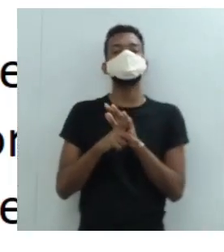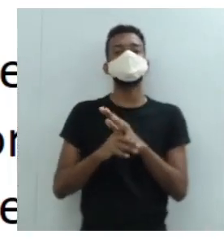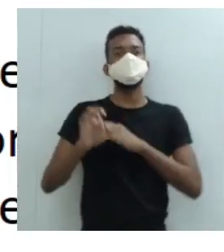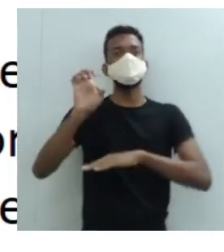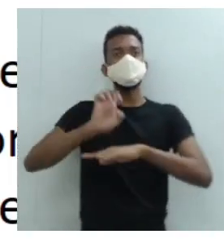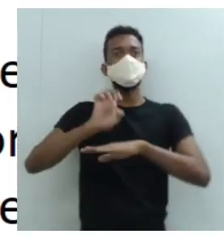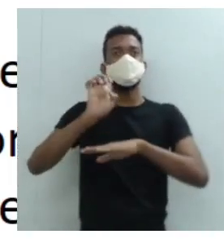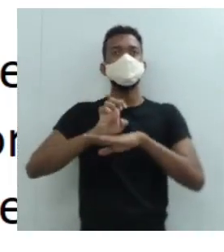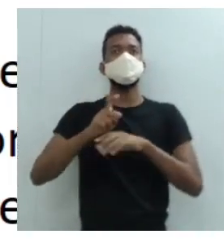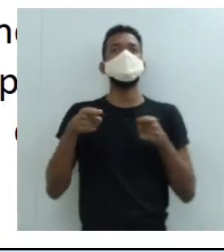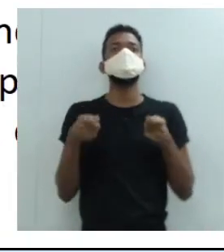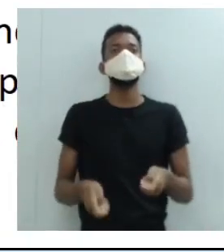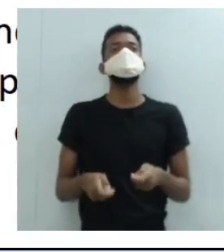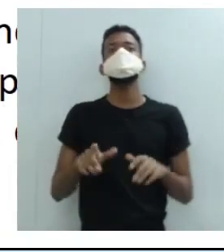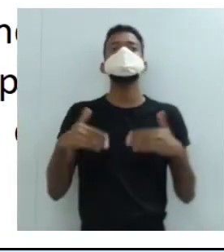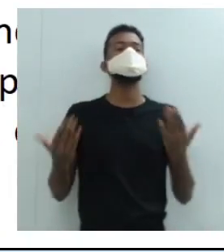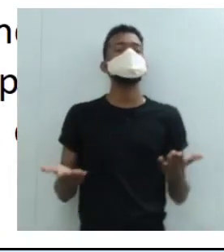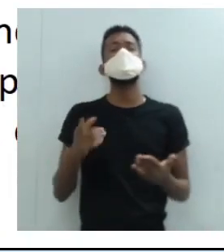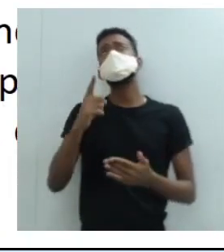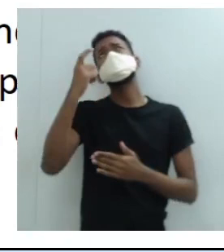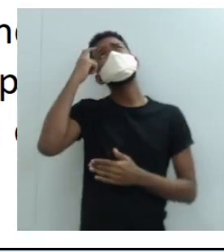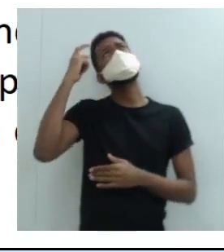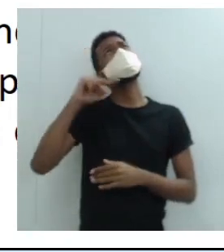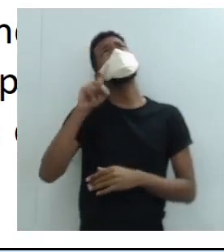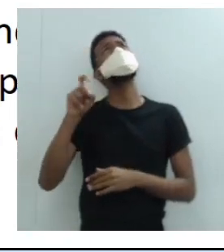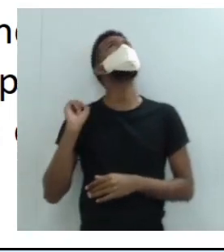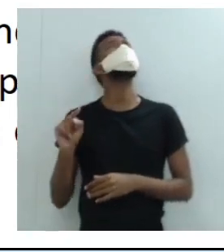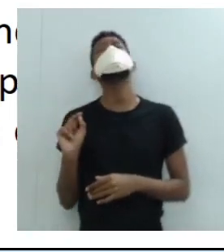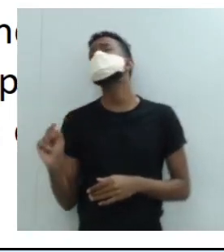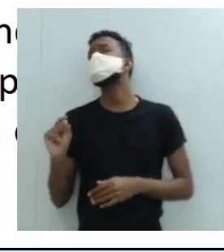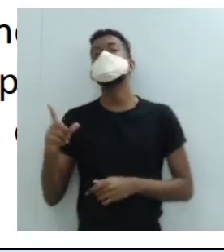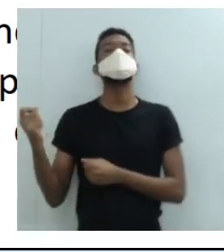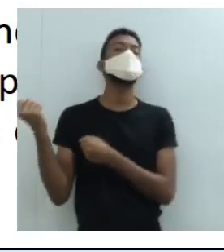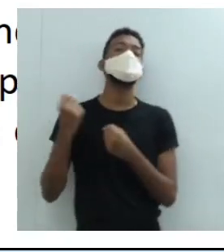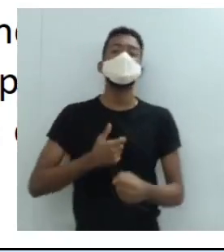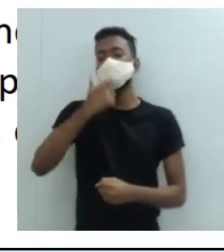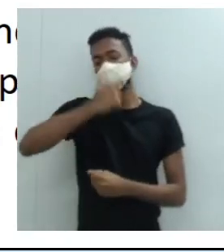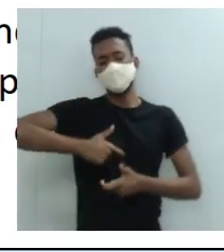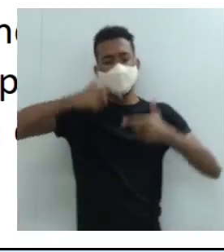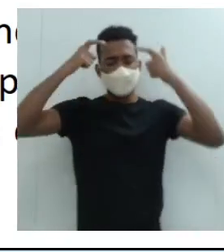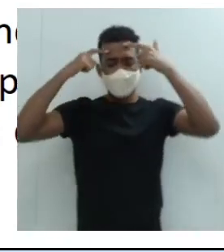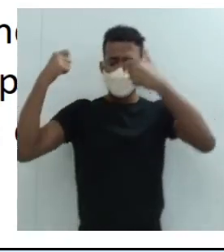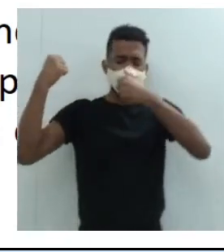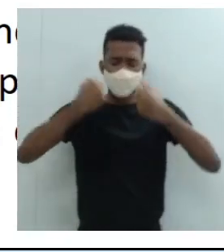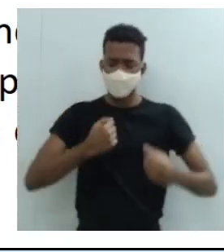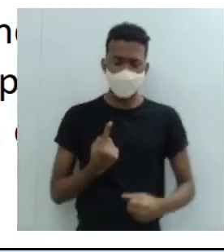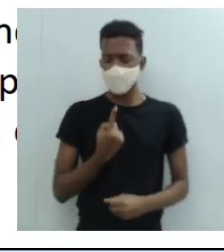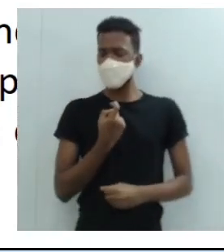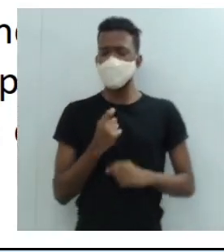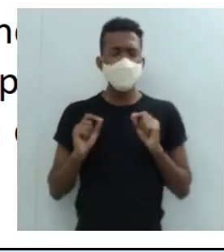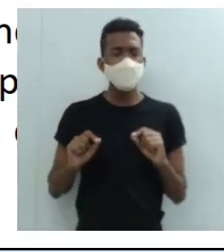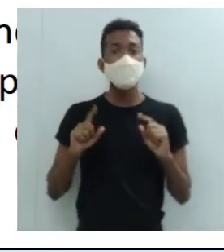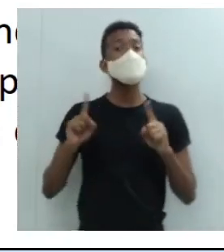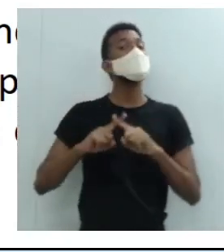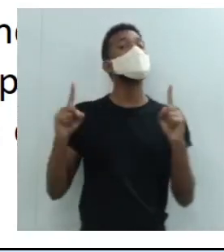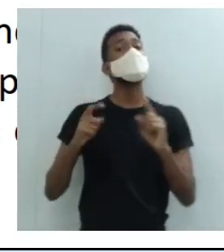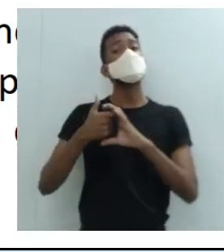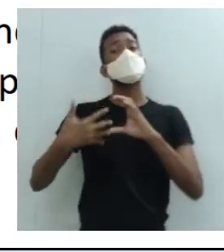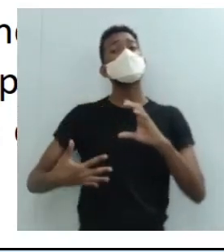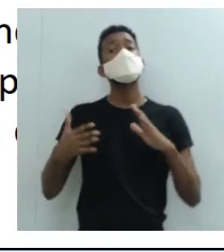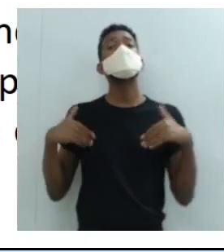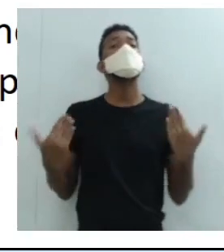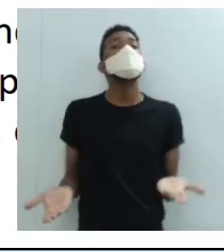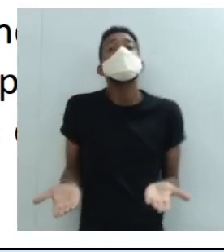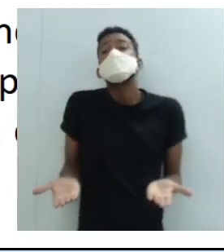está se questionando, professor Cláudio, poder absoluto nas mãos do rei. Mas quais eram as